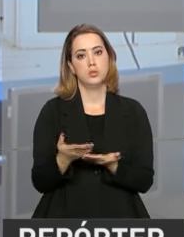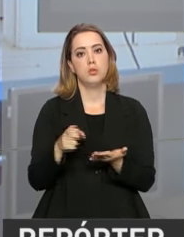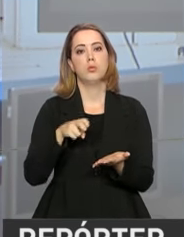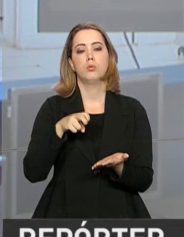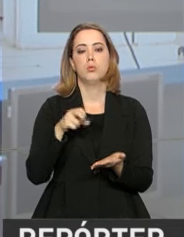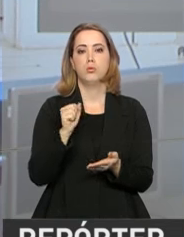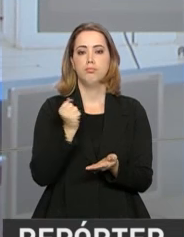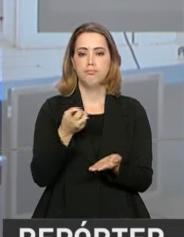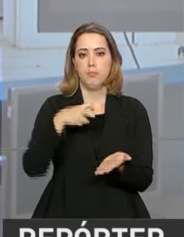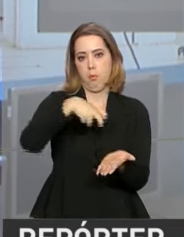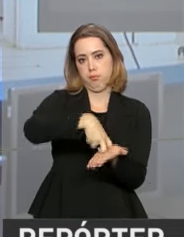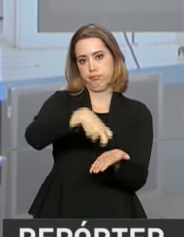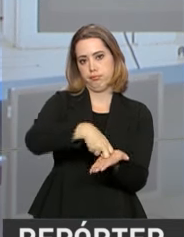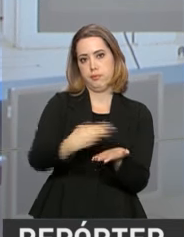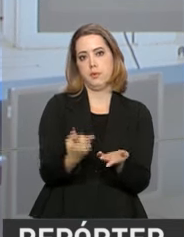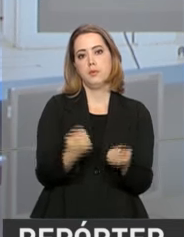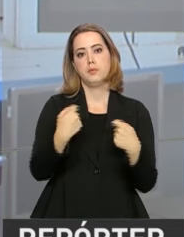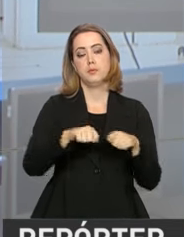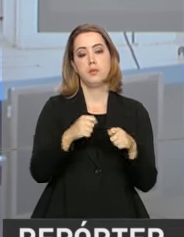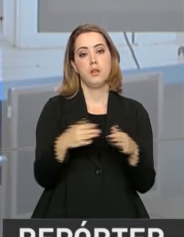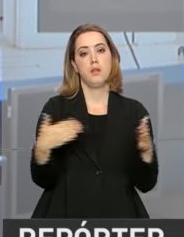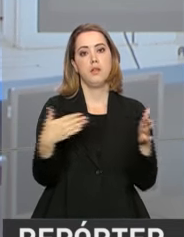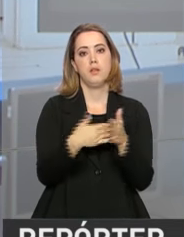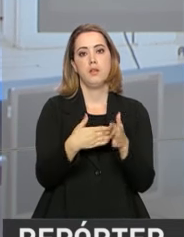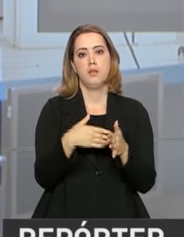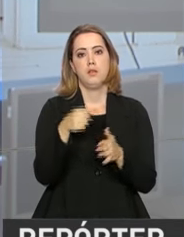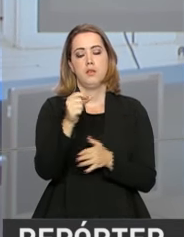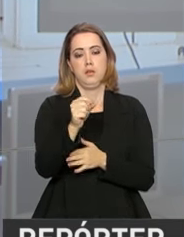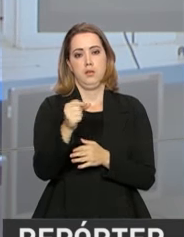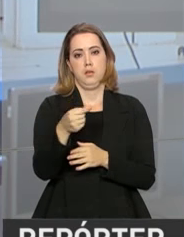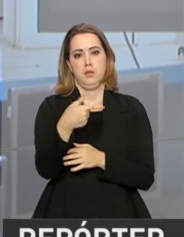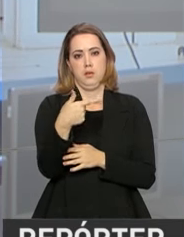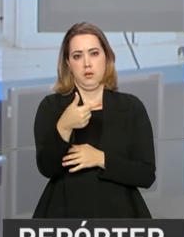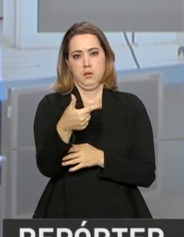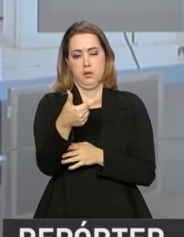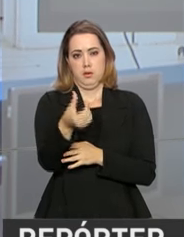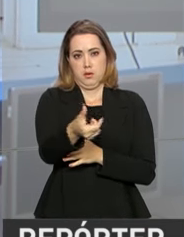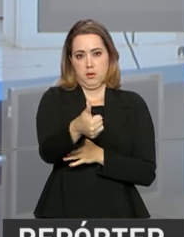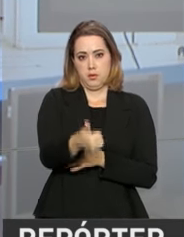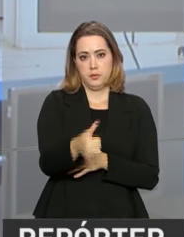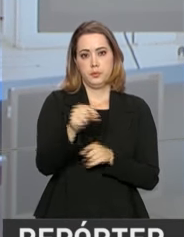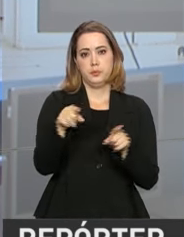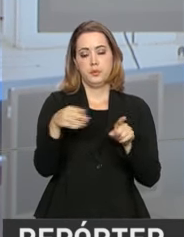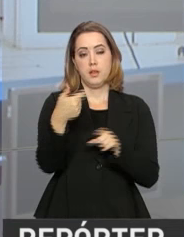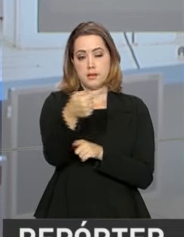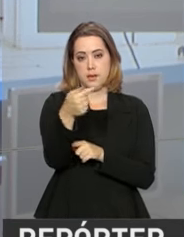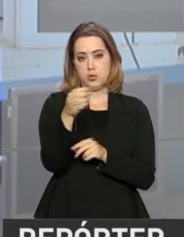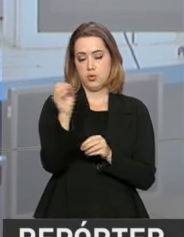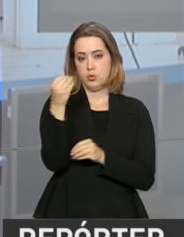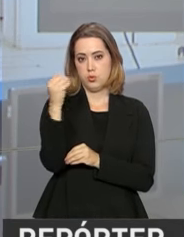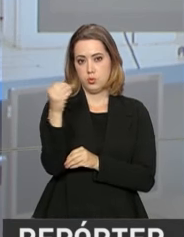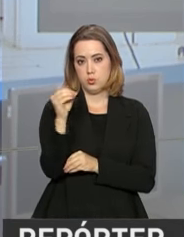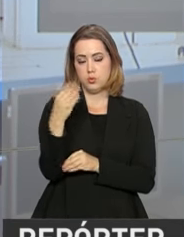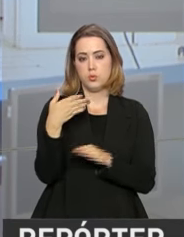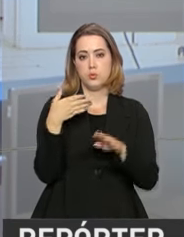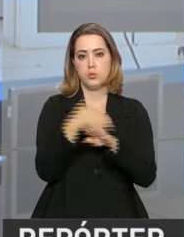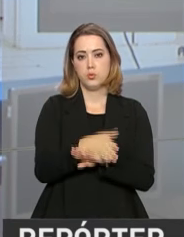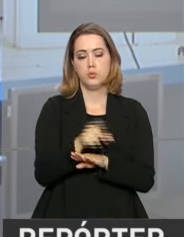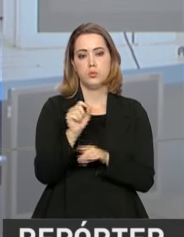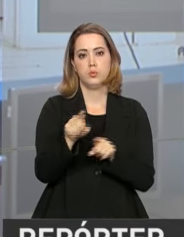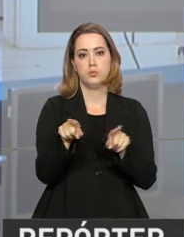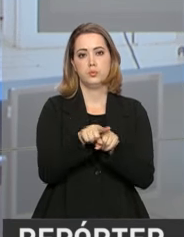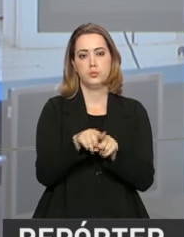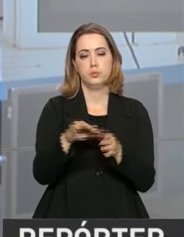para se inscrever no Exame Nacional do Ensino Médio, o Enem. As unidades prisionais precisam confirmar o termo de adesão até o dia 7